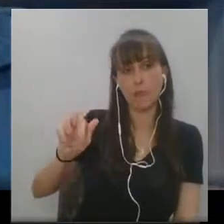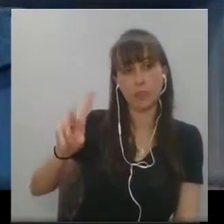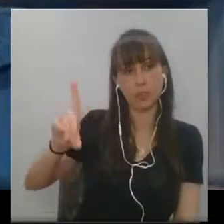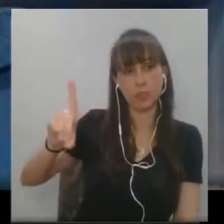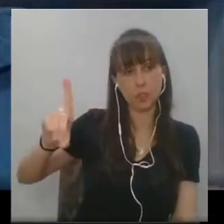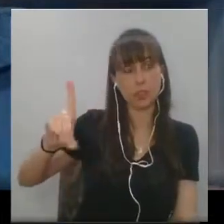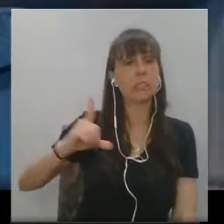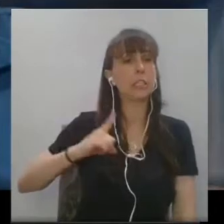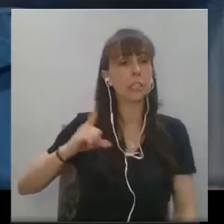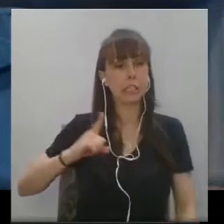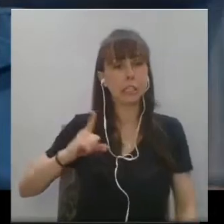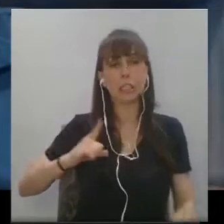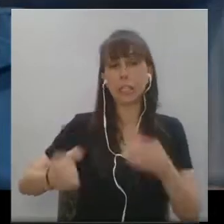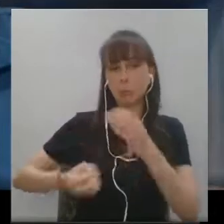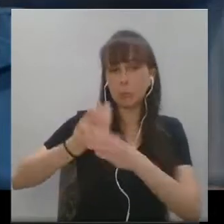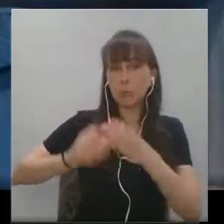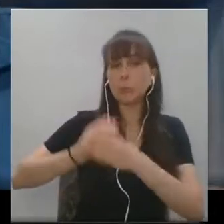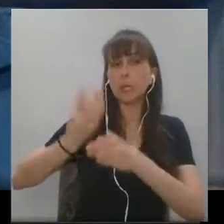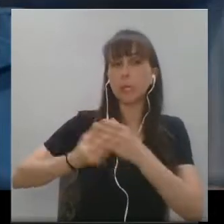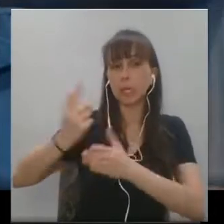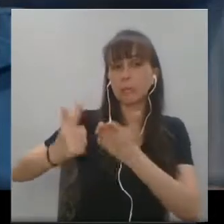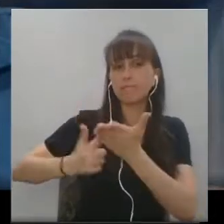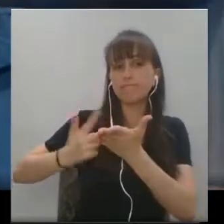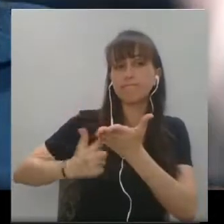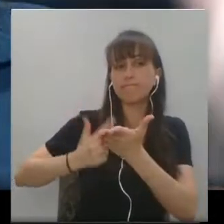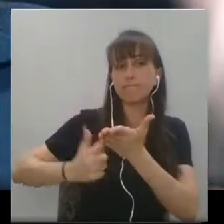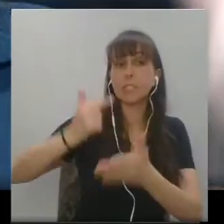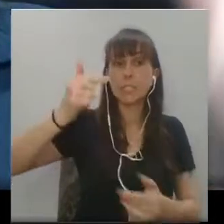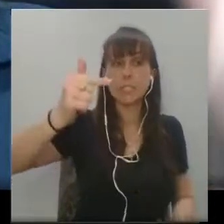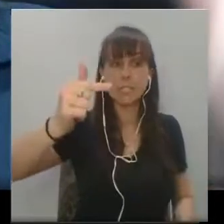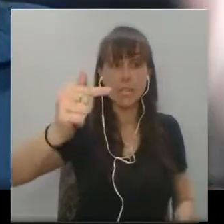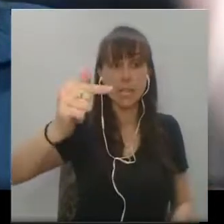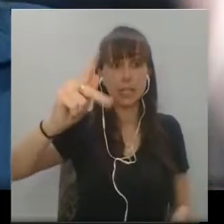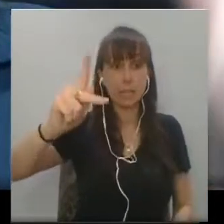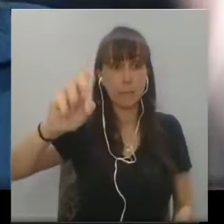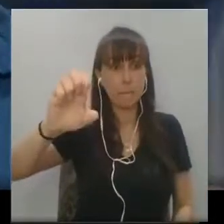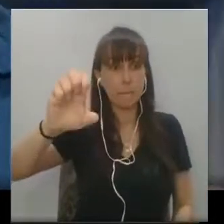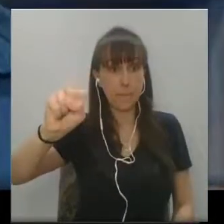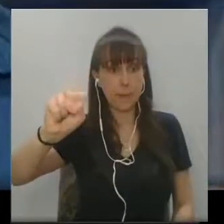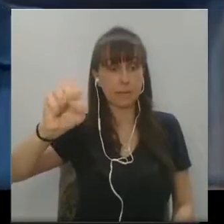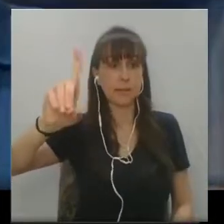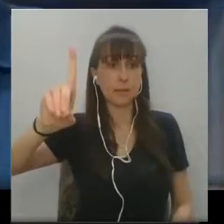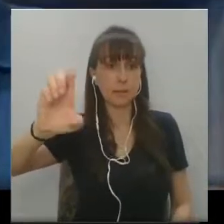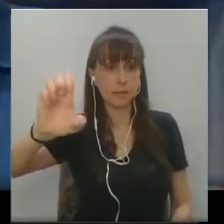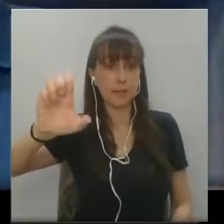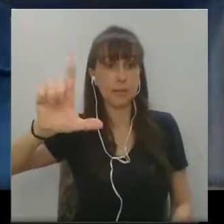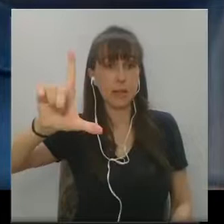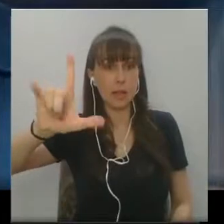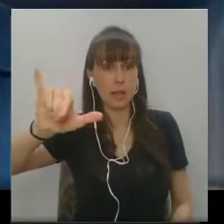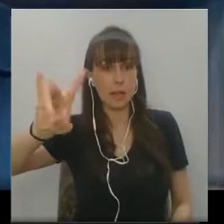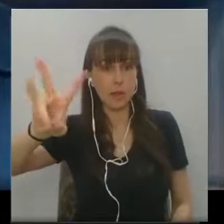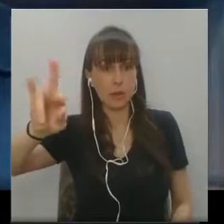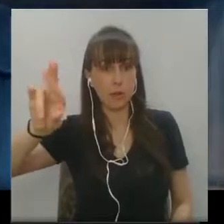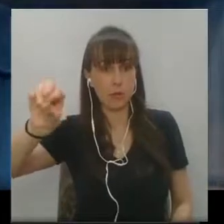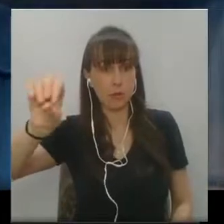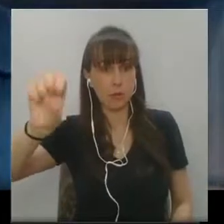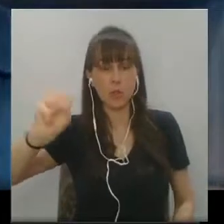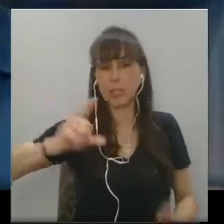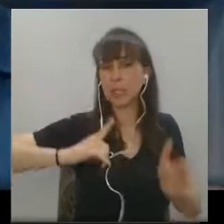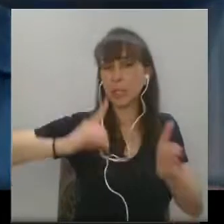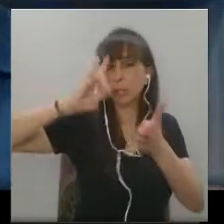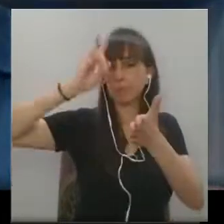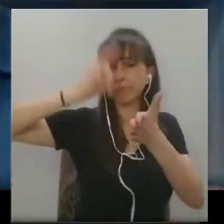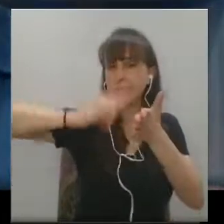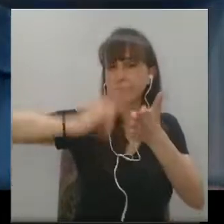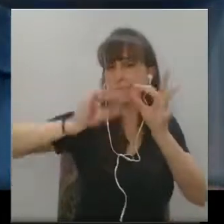livros publicados aí, chamados aí os Sete Pés de Livros, né? Que é uma realmente é uma listona de livros assim